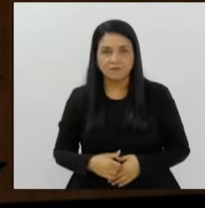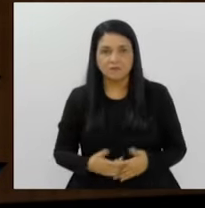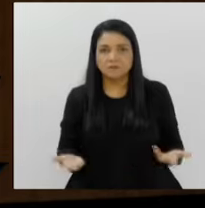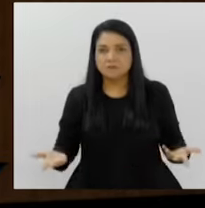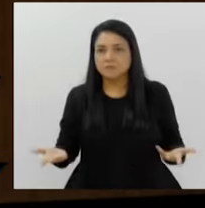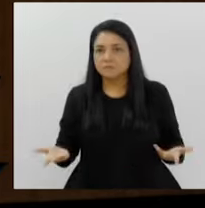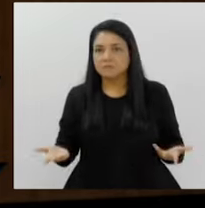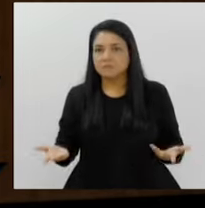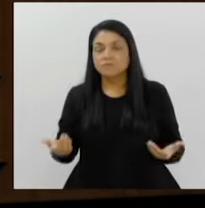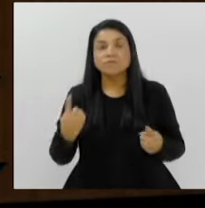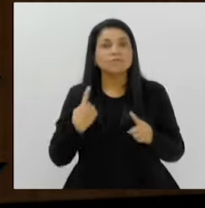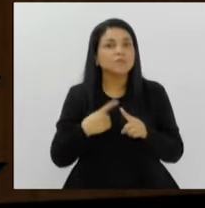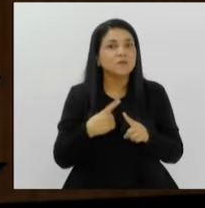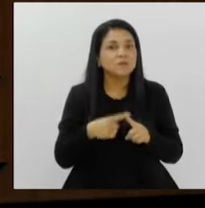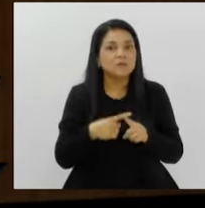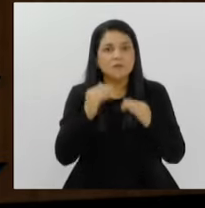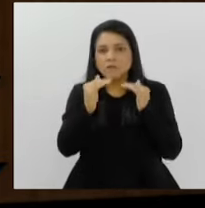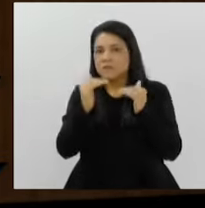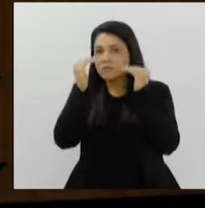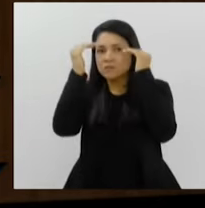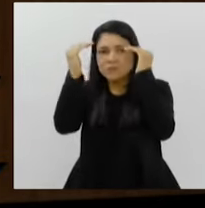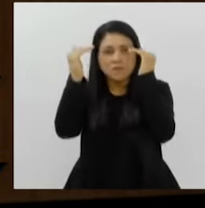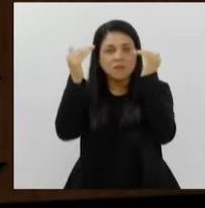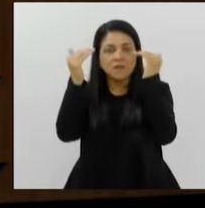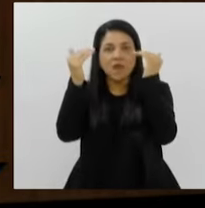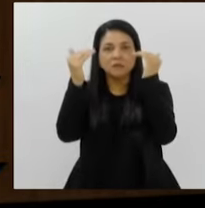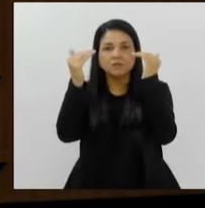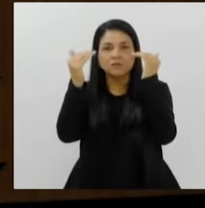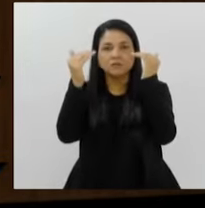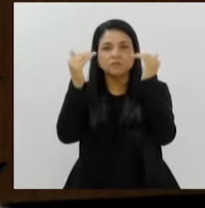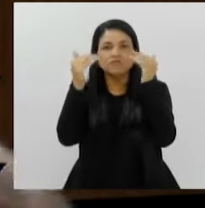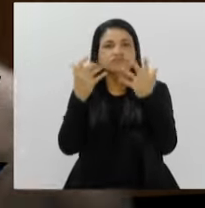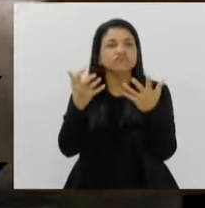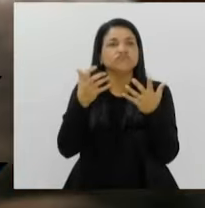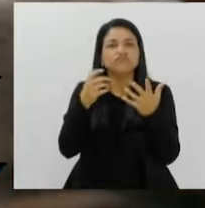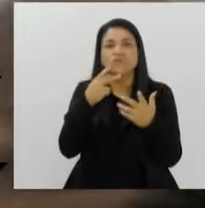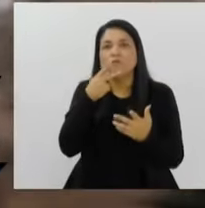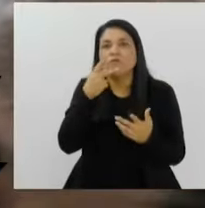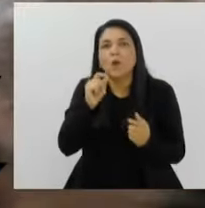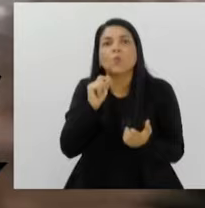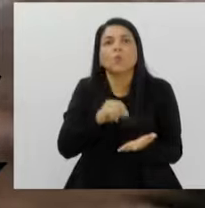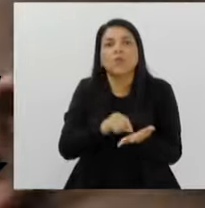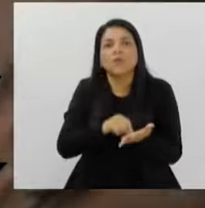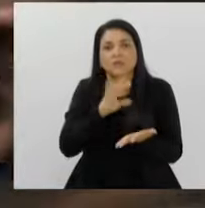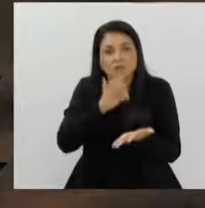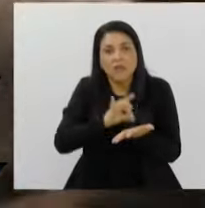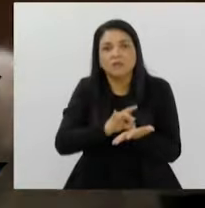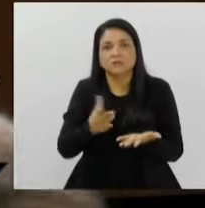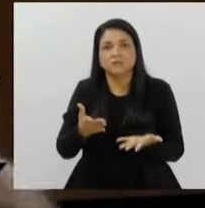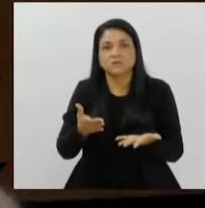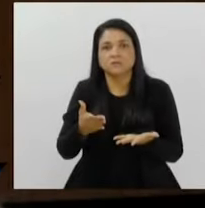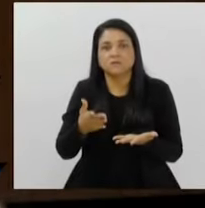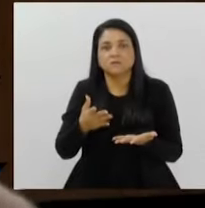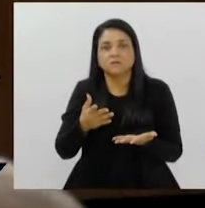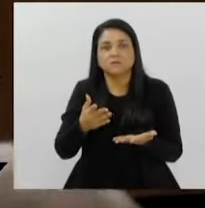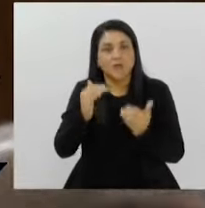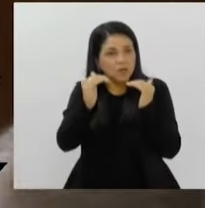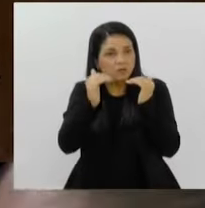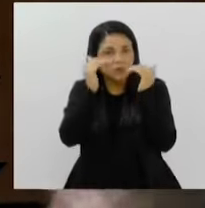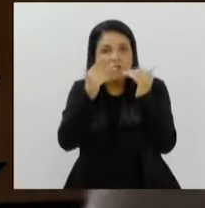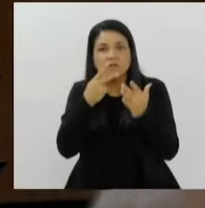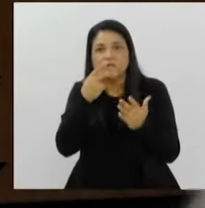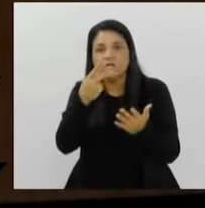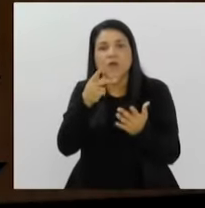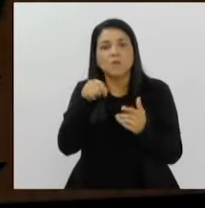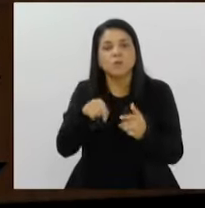Por quê? Essas autoridades não dizem logo o que pretendem? Por que não dizem que querem transformar o